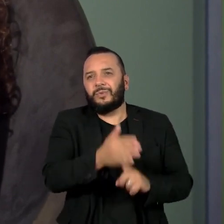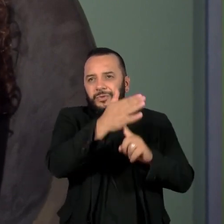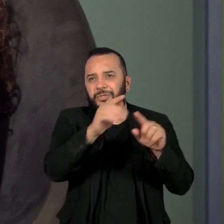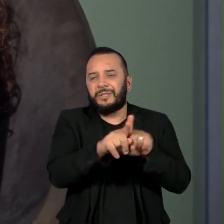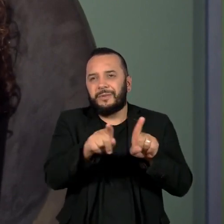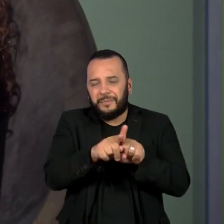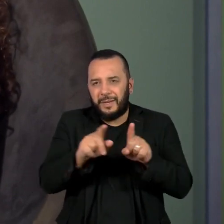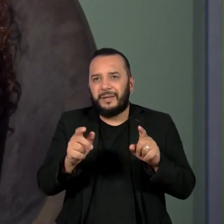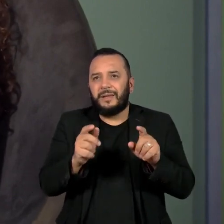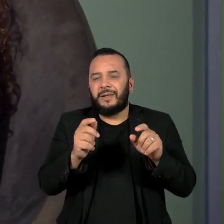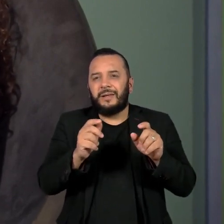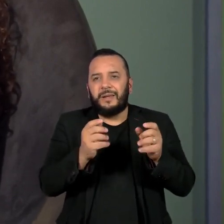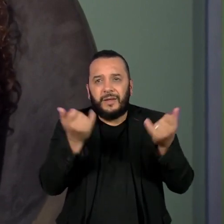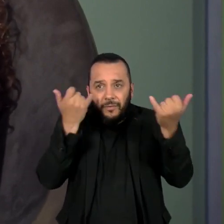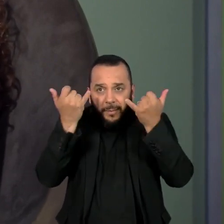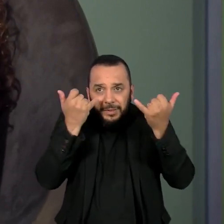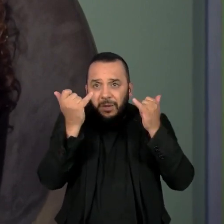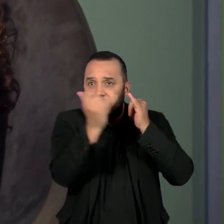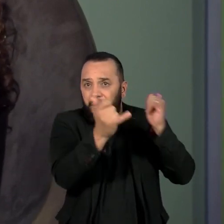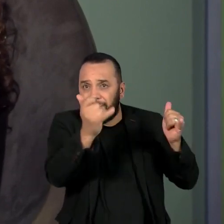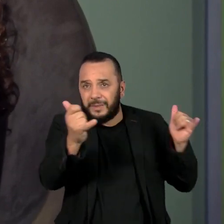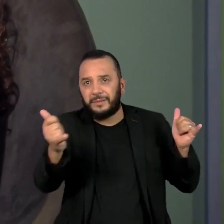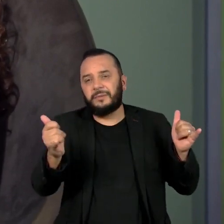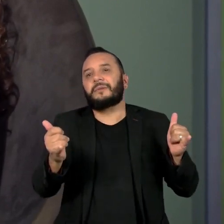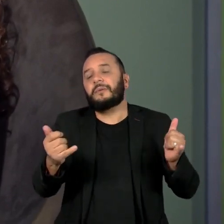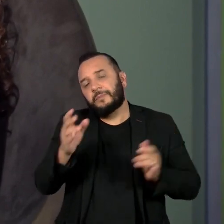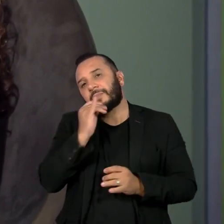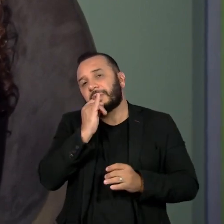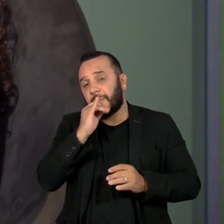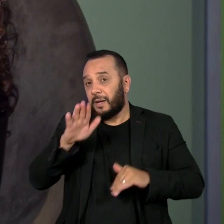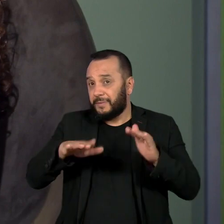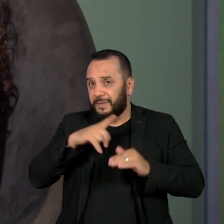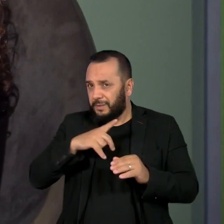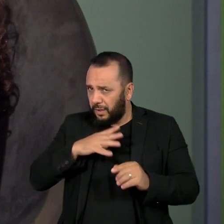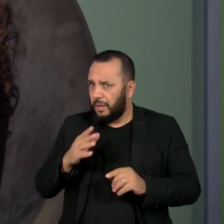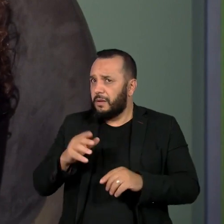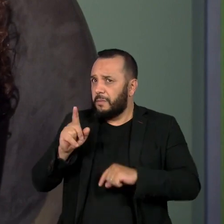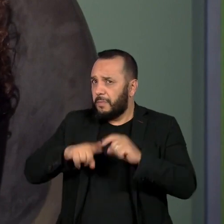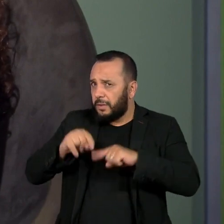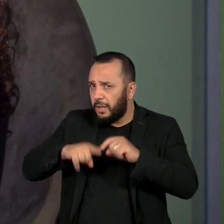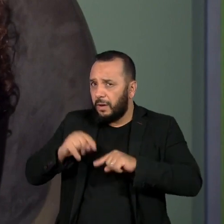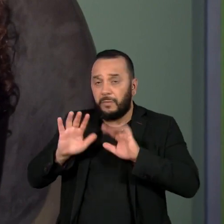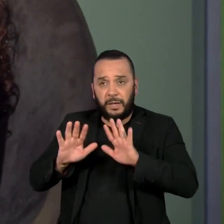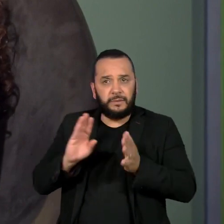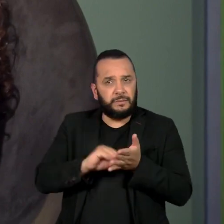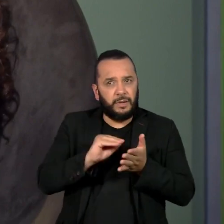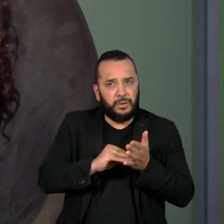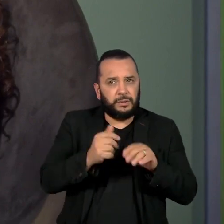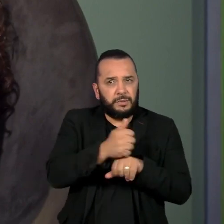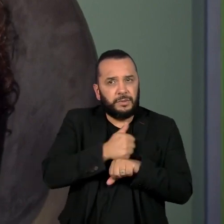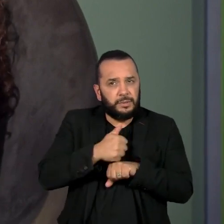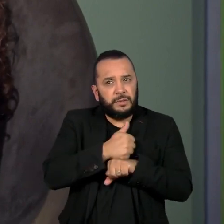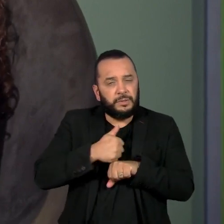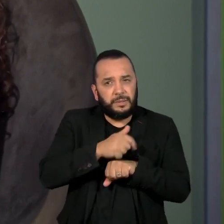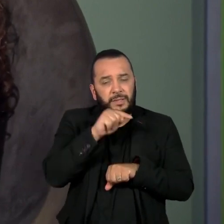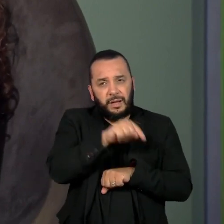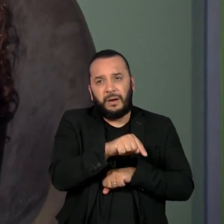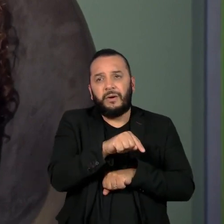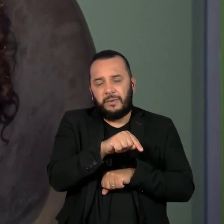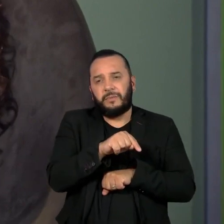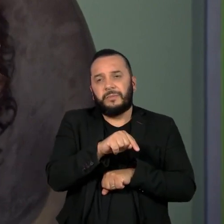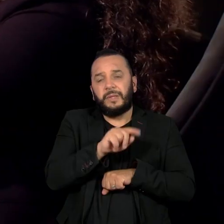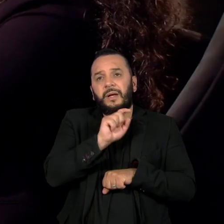Então, porque muitas vezes você tem o material e você não tem o profissional qualificado para fazer